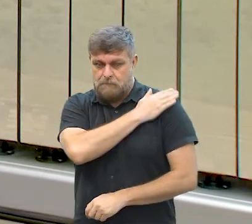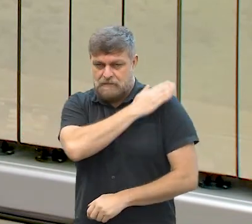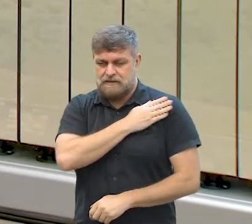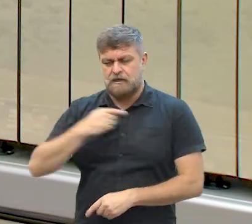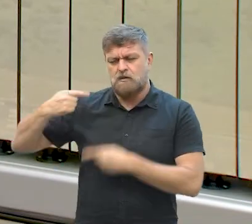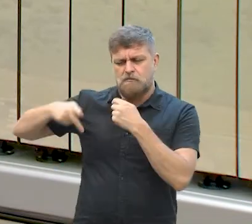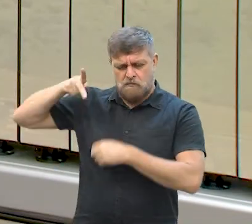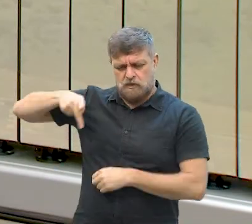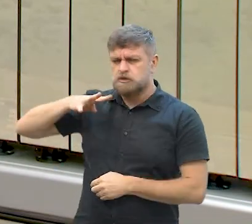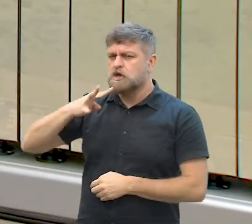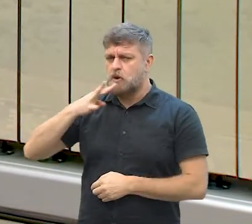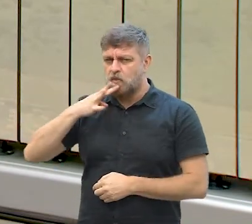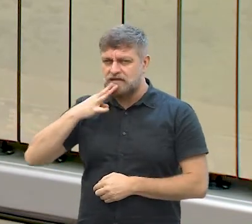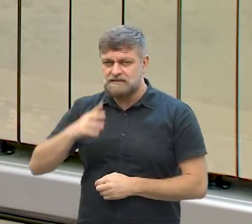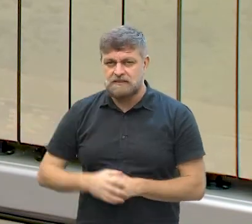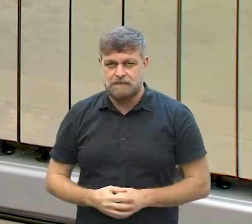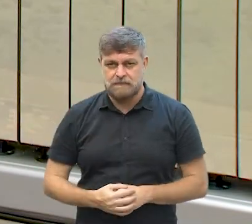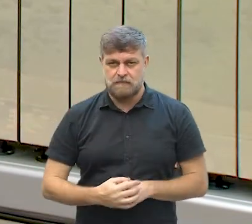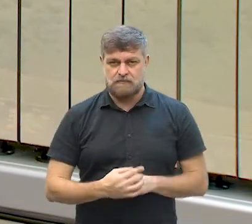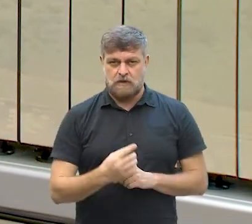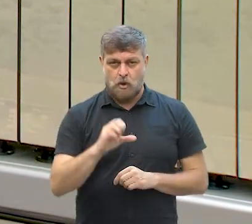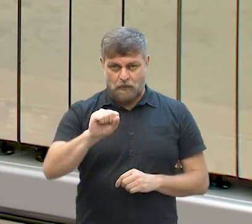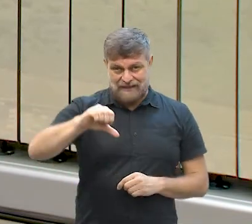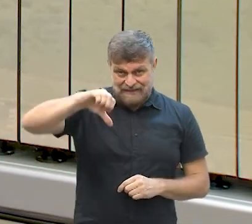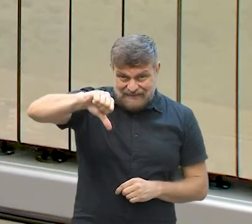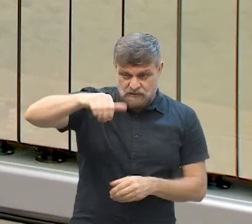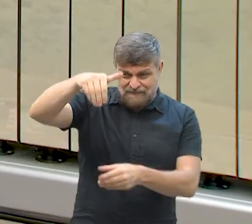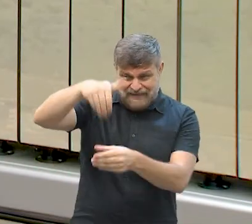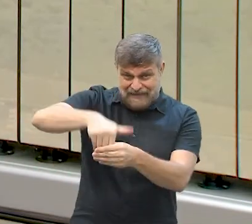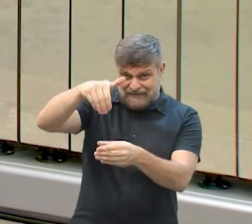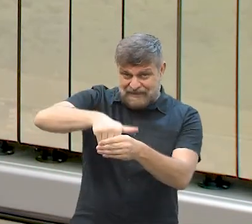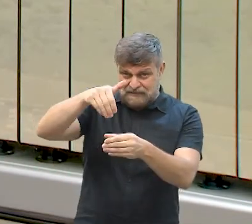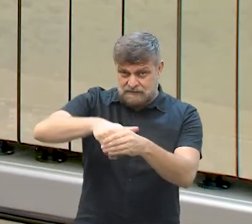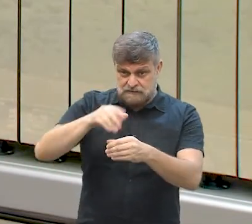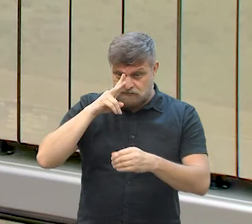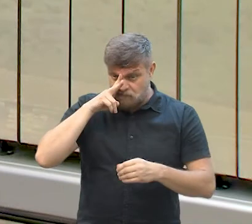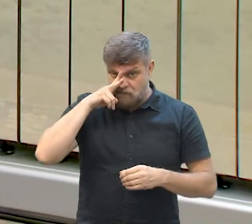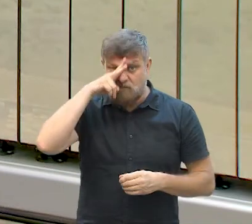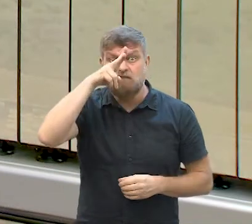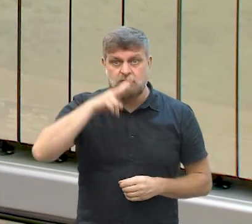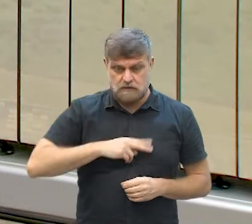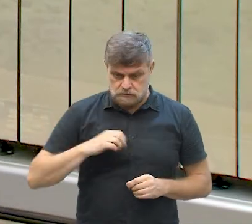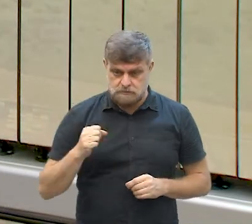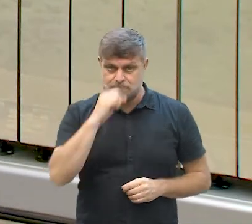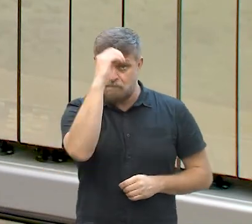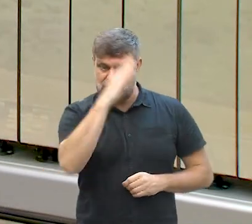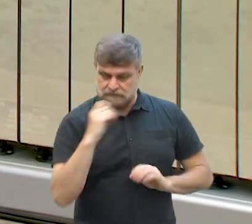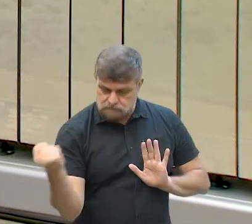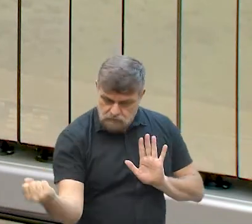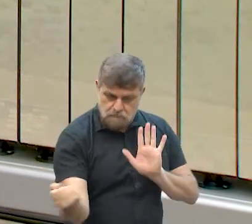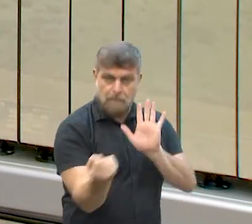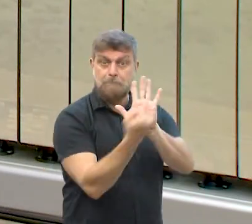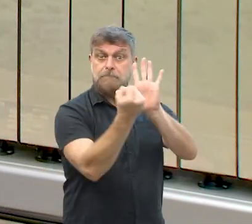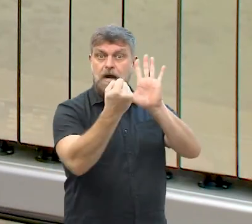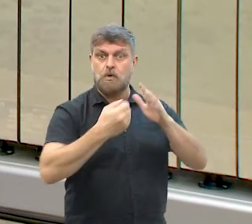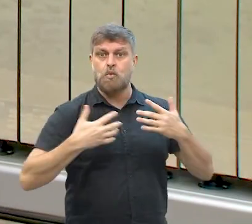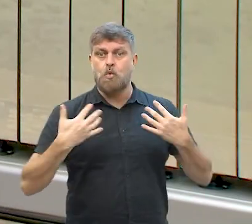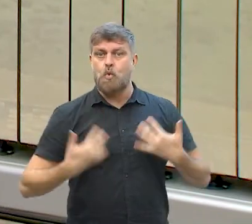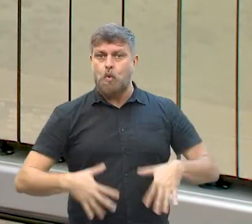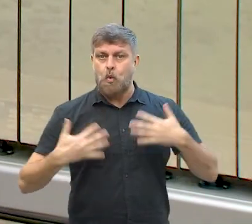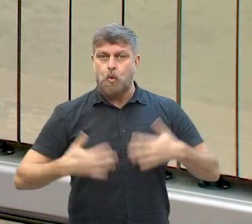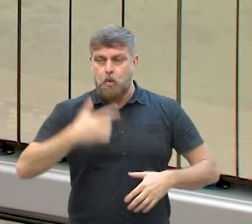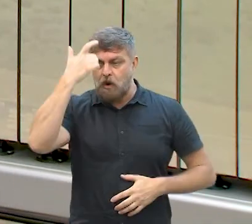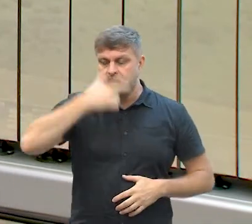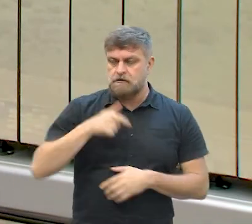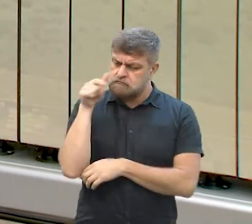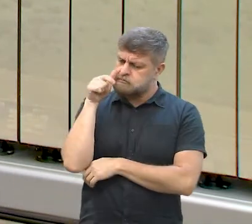também é muito politizado. Quando foi em 89, né, aquela eleição também foi muito forte para o país, né, politicamente. Foi